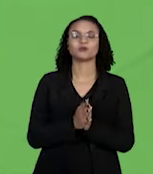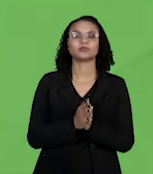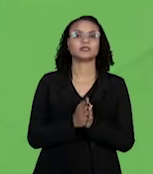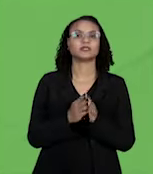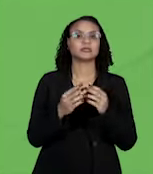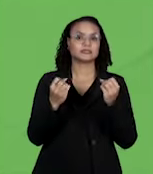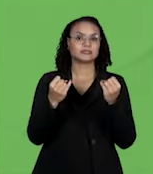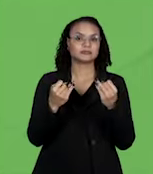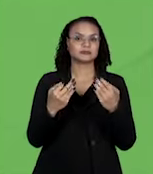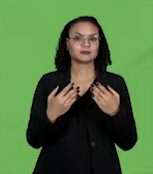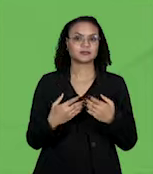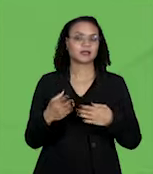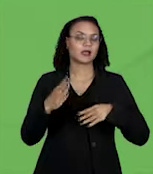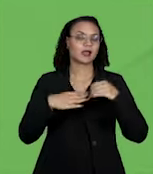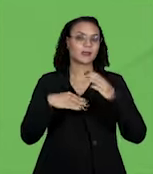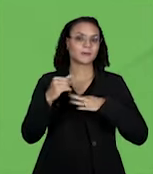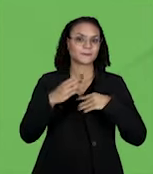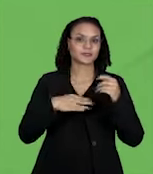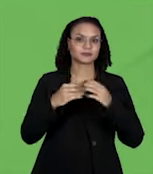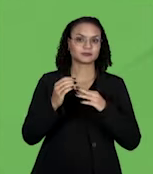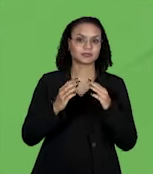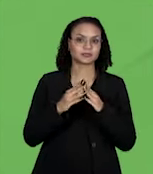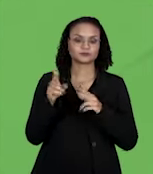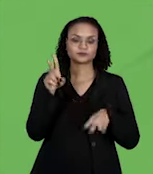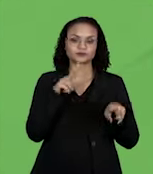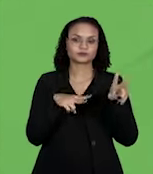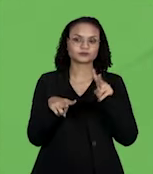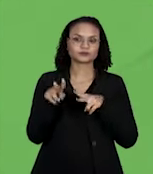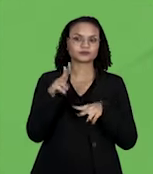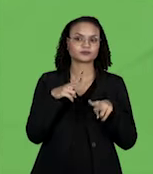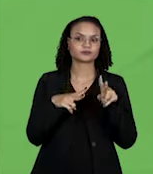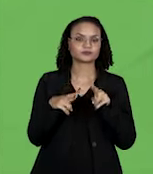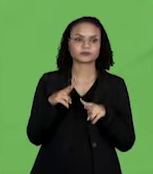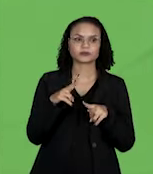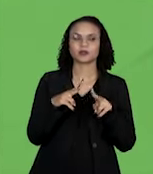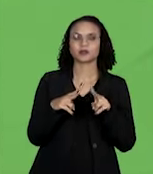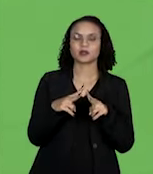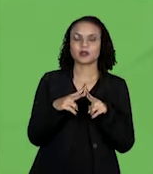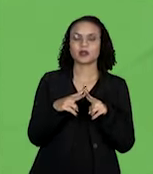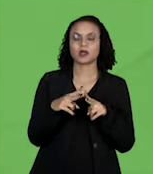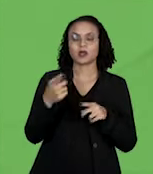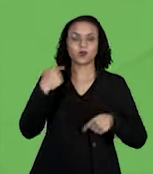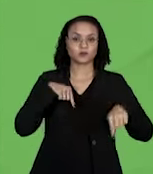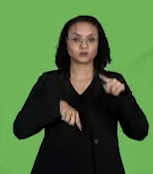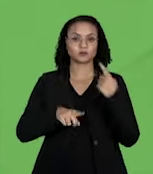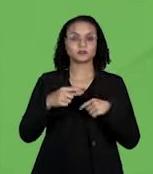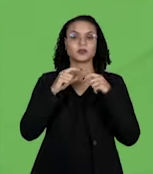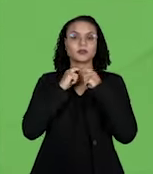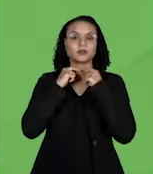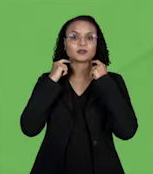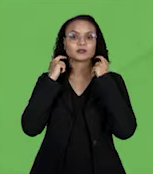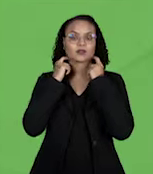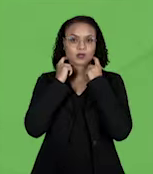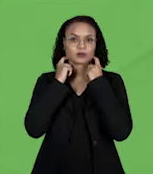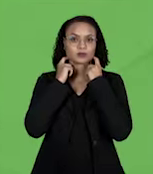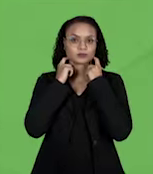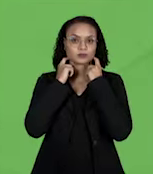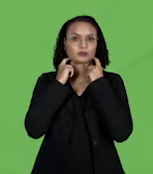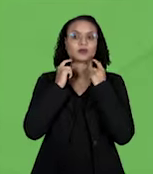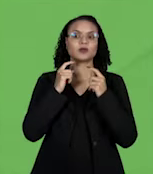seguinte habilidade de identificar o sistema endócrino como regulador das atividades do